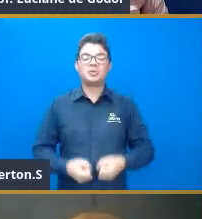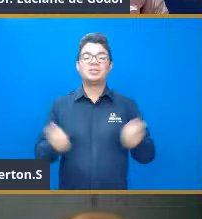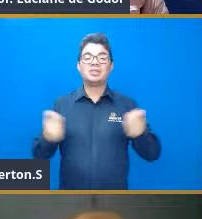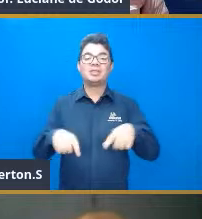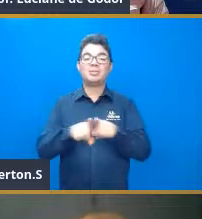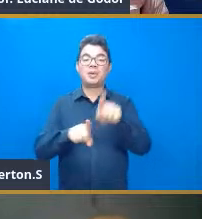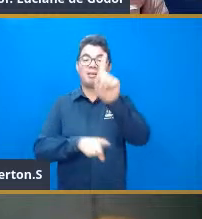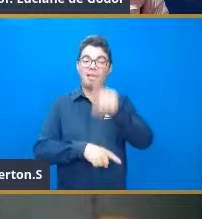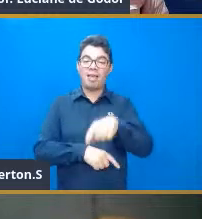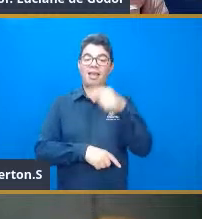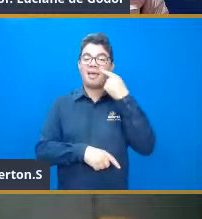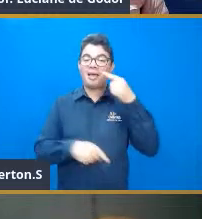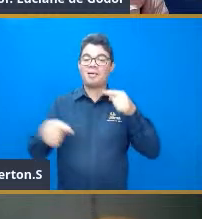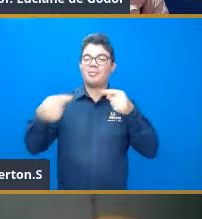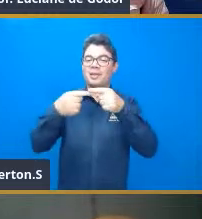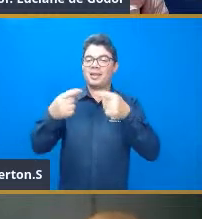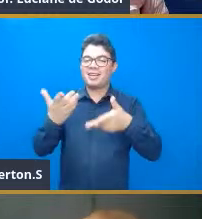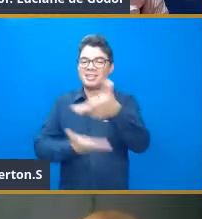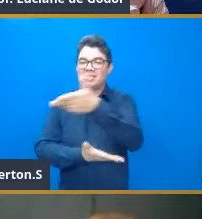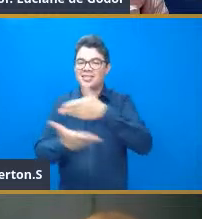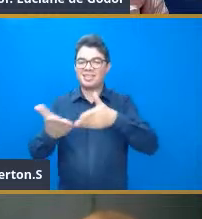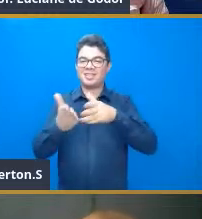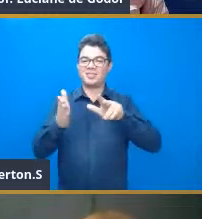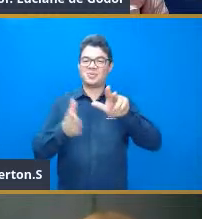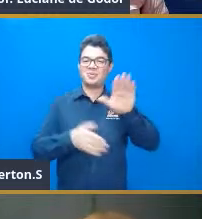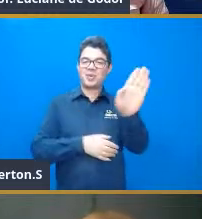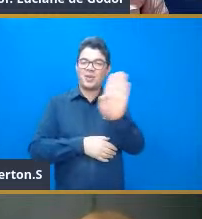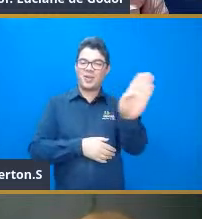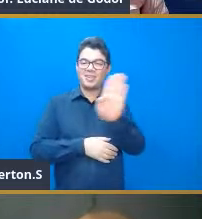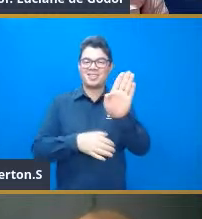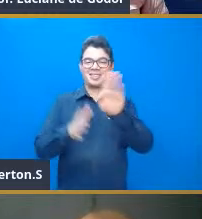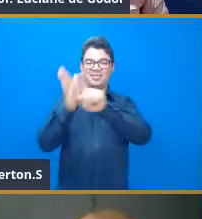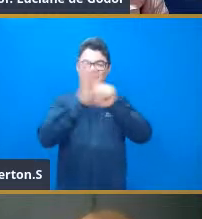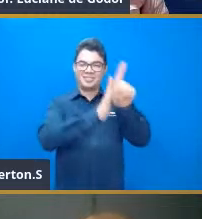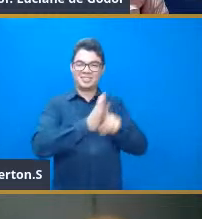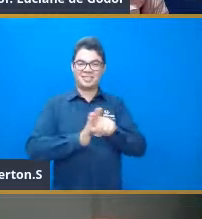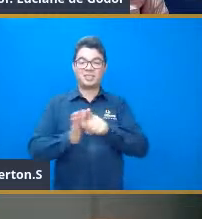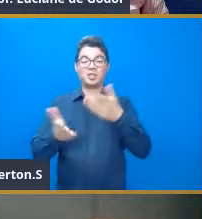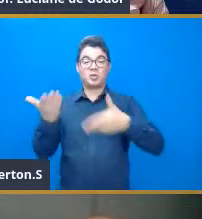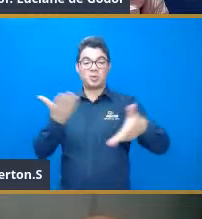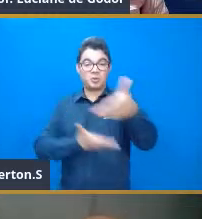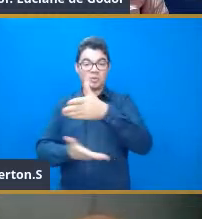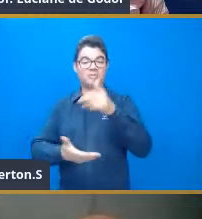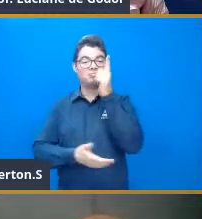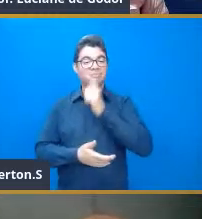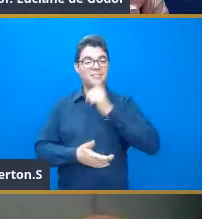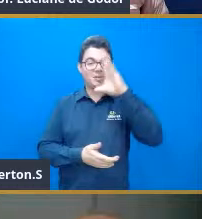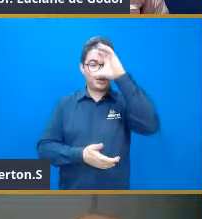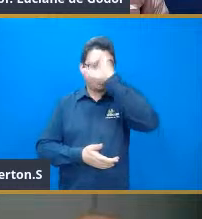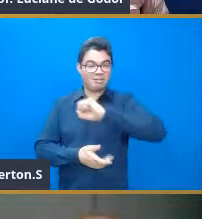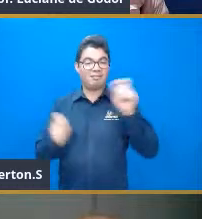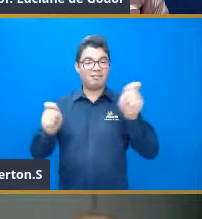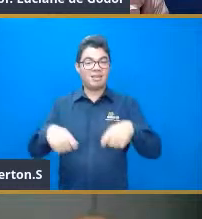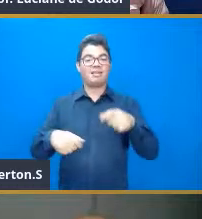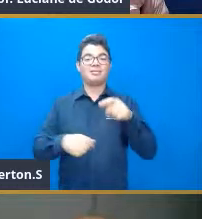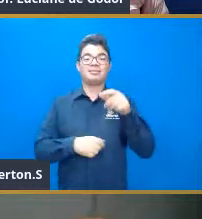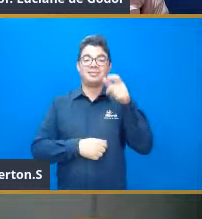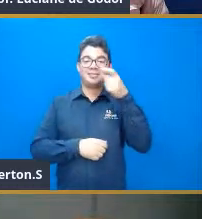da área de ciências biológicas, mas que todos nós estamos envolvidos com isso. E bacana, interessante, né?